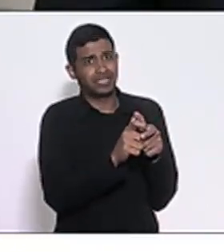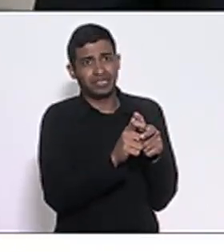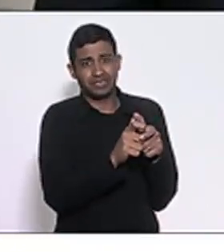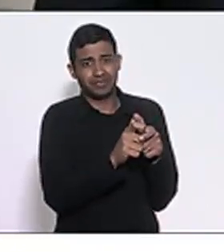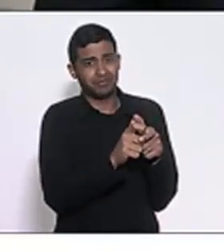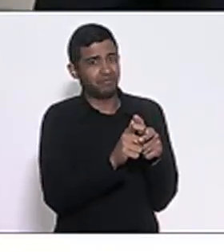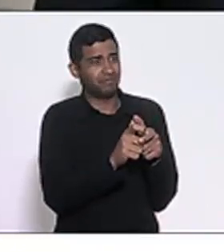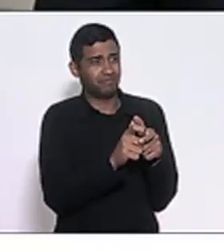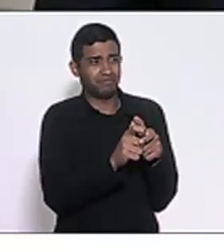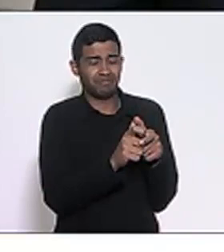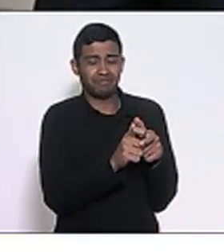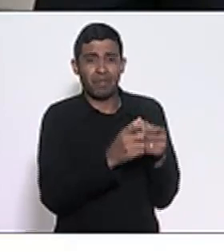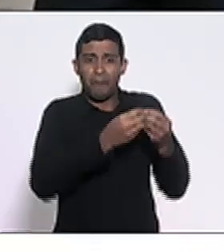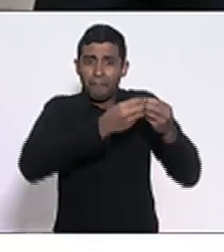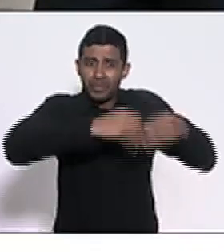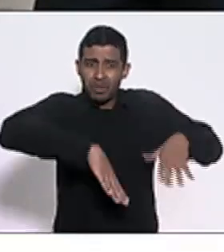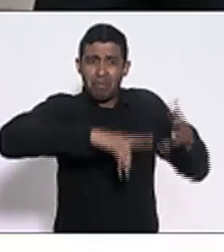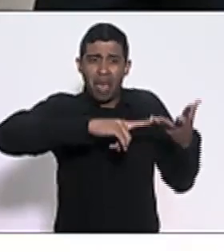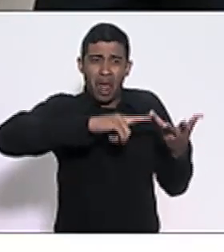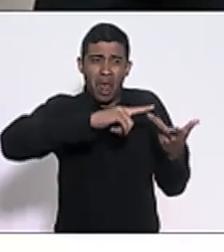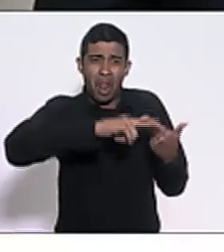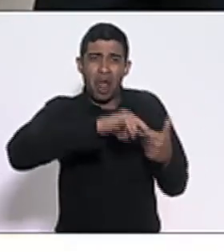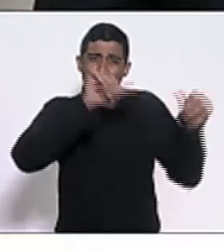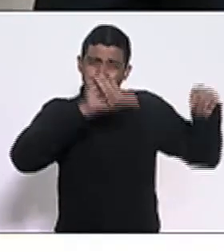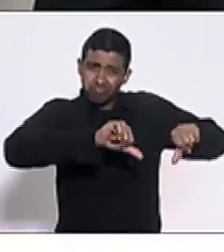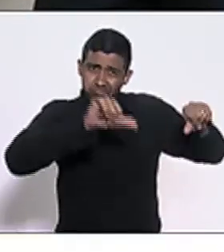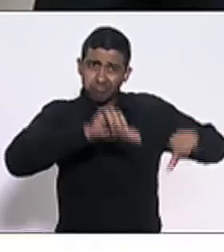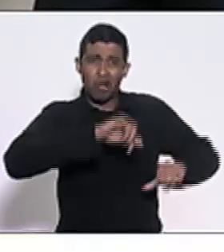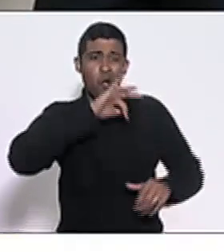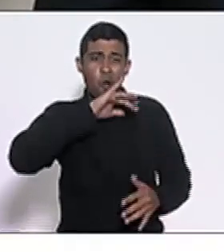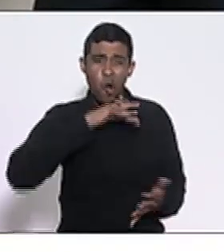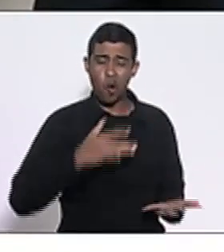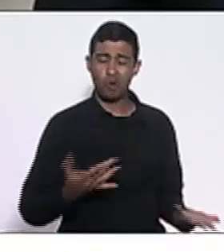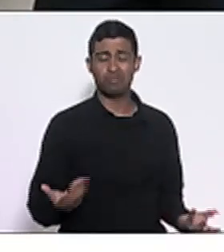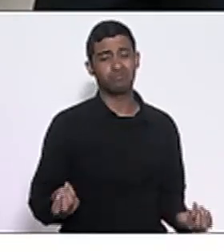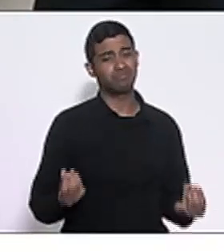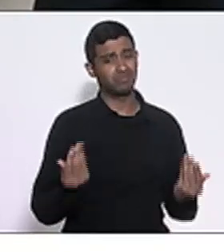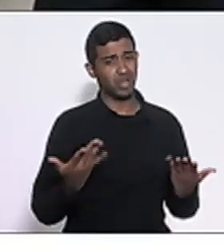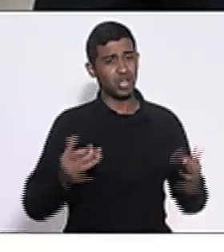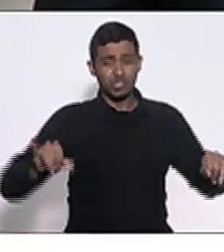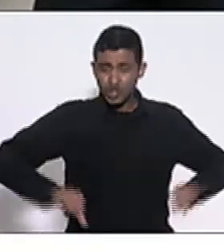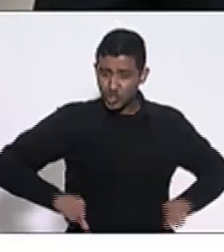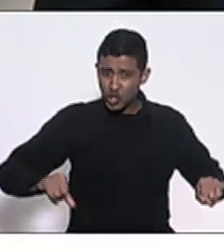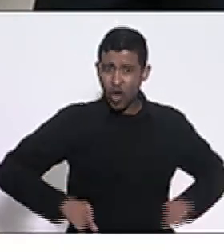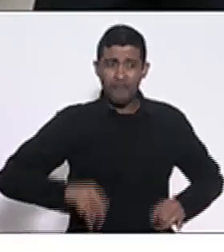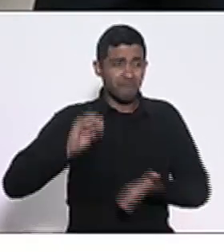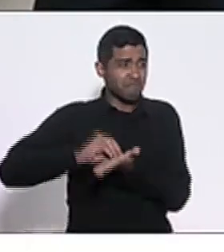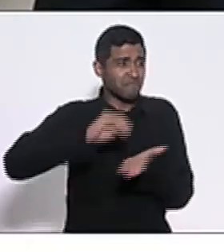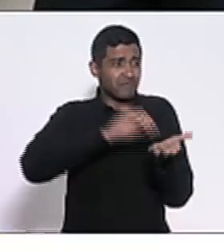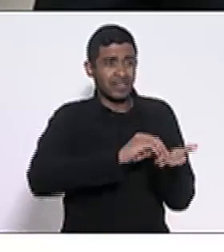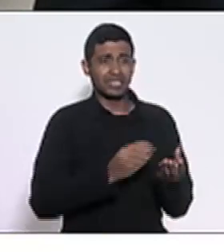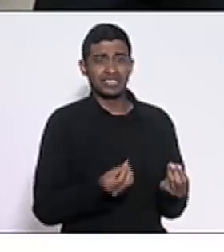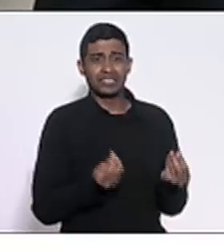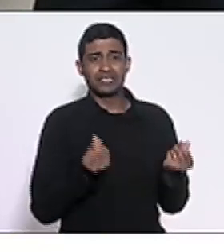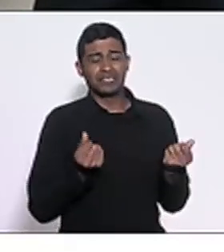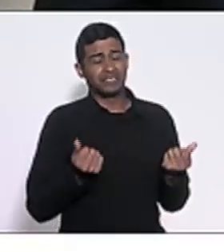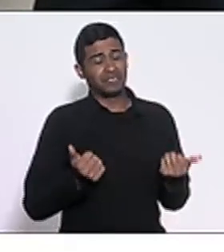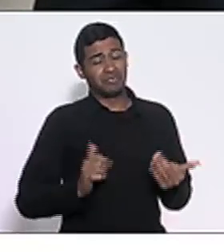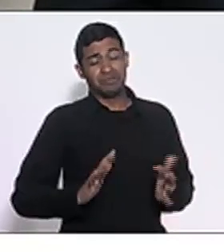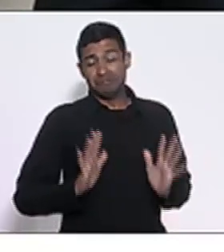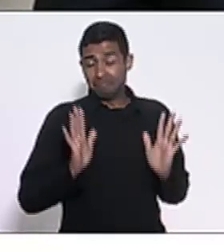uma precariedade, entendeu? Uma precarização do trabalho, assim, uma coisa